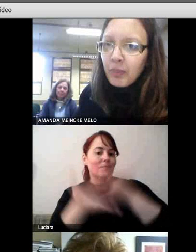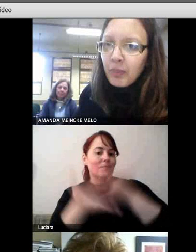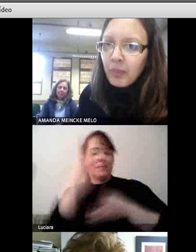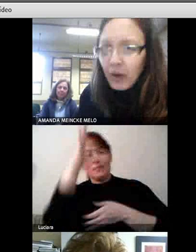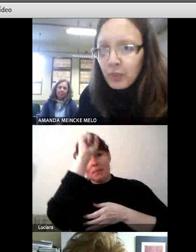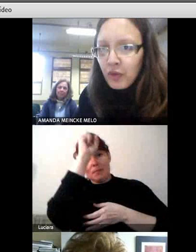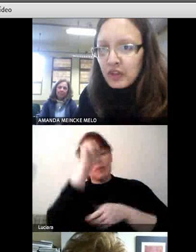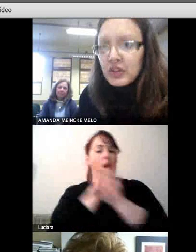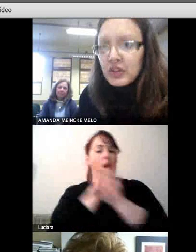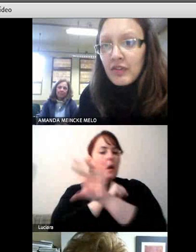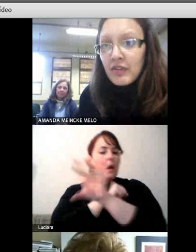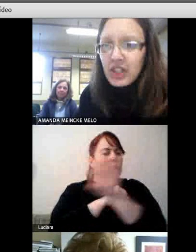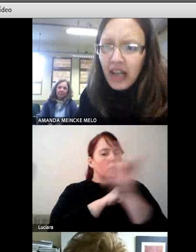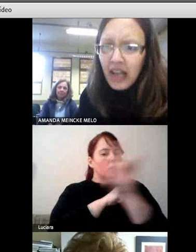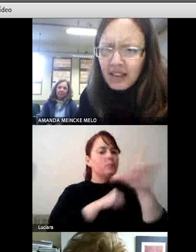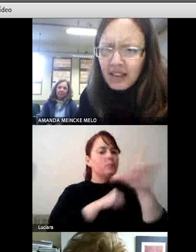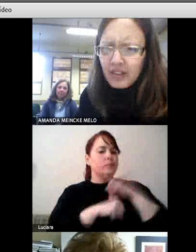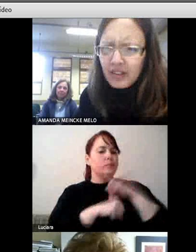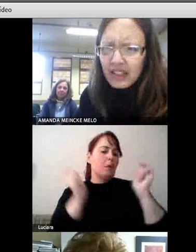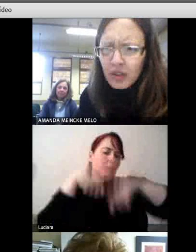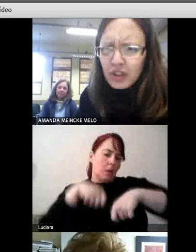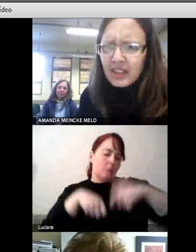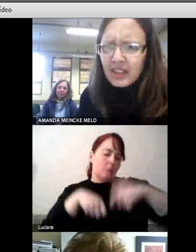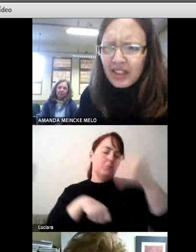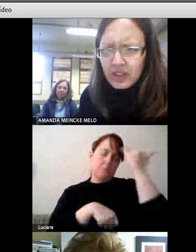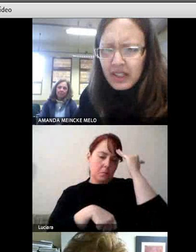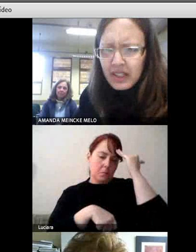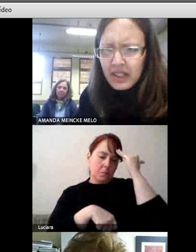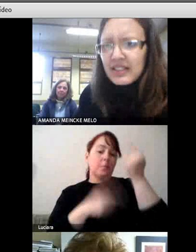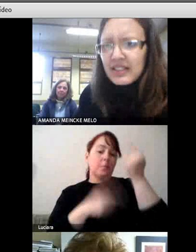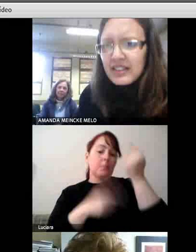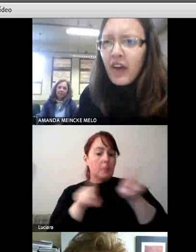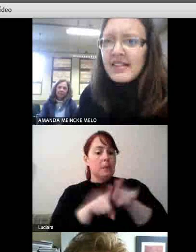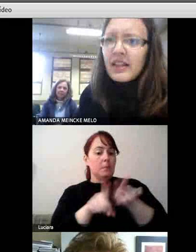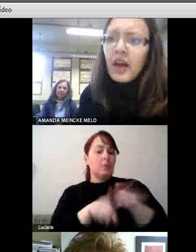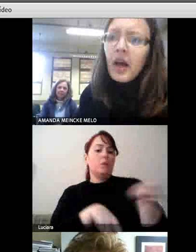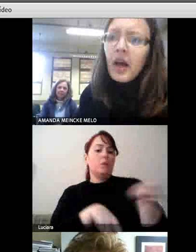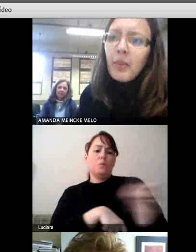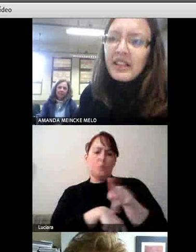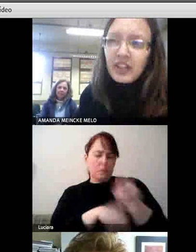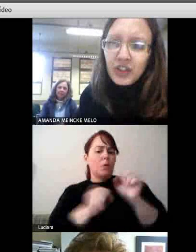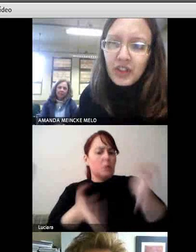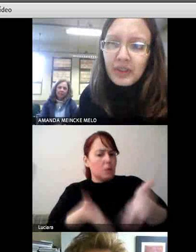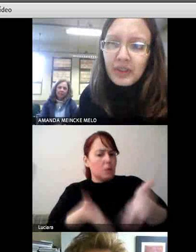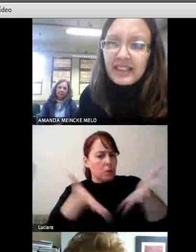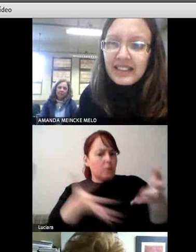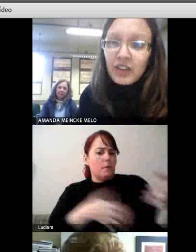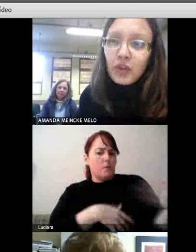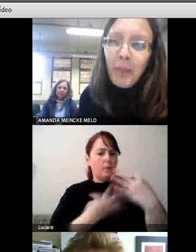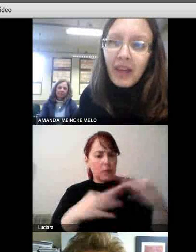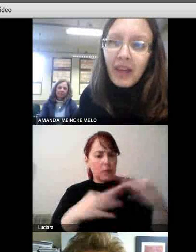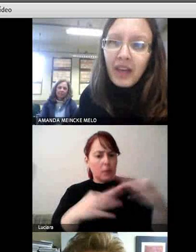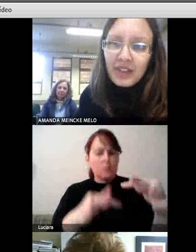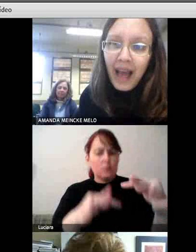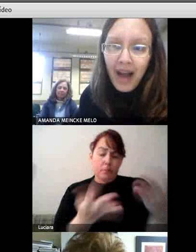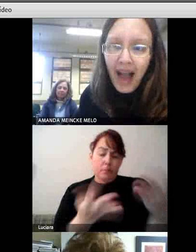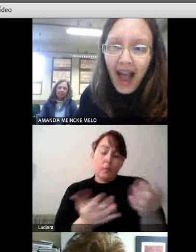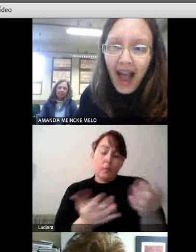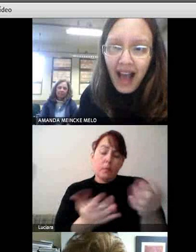claro, o papel do professor de investigar novas tecnologias, as possibilidades que oferece. Mas eu acho que a gente não precisa a todo momento